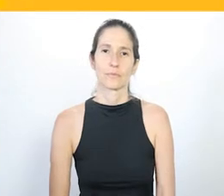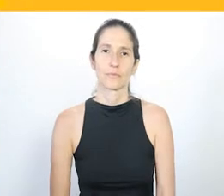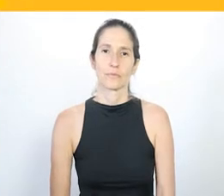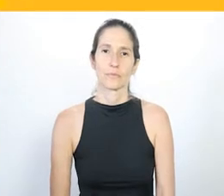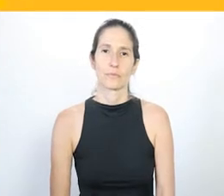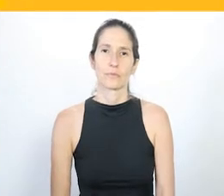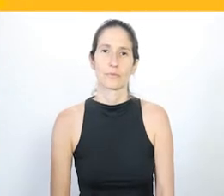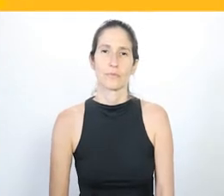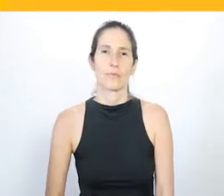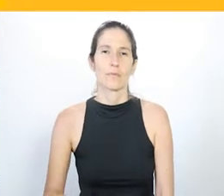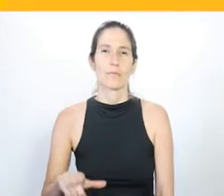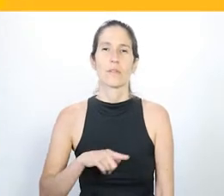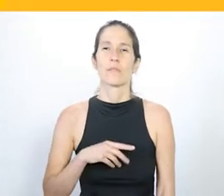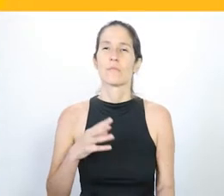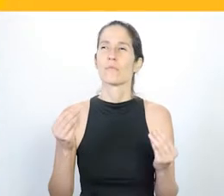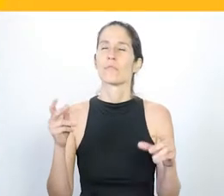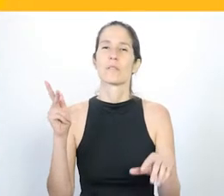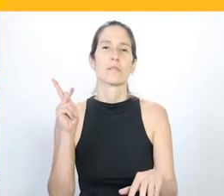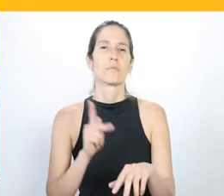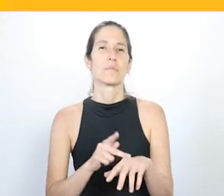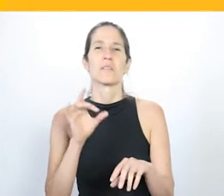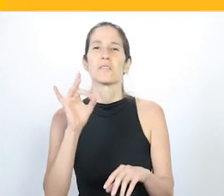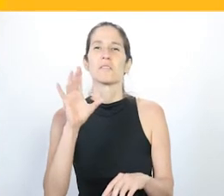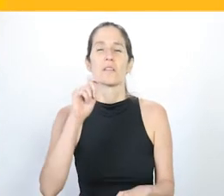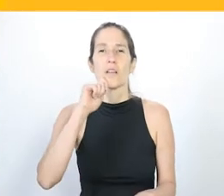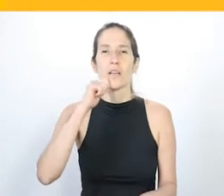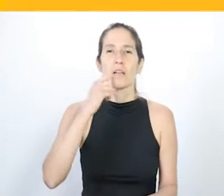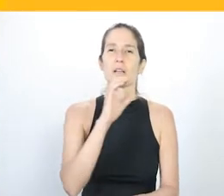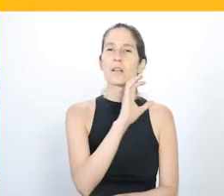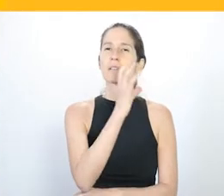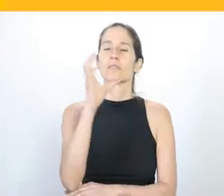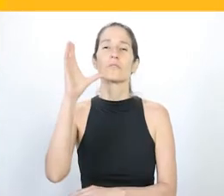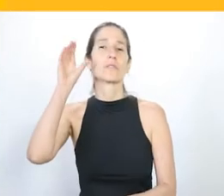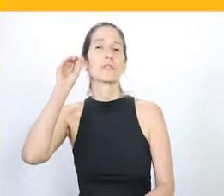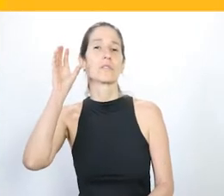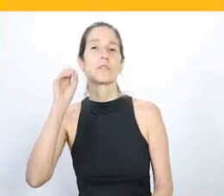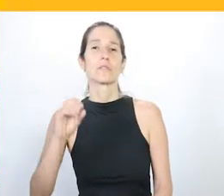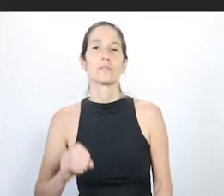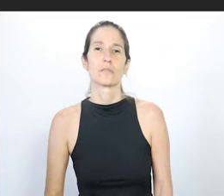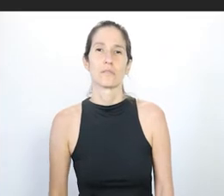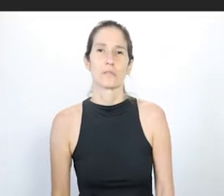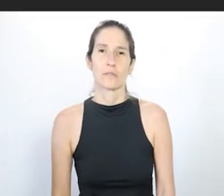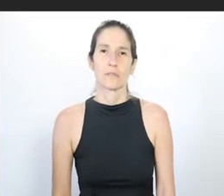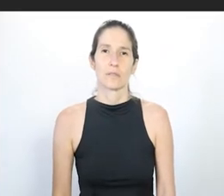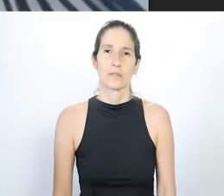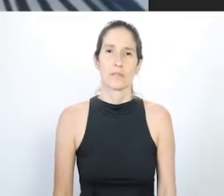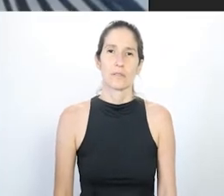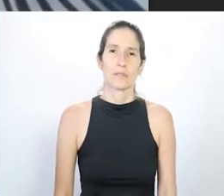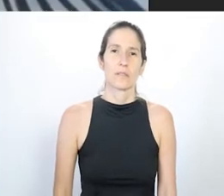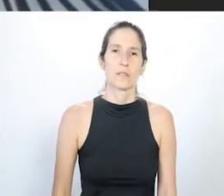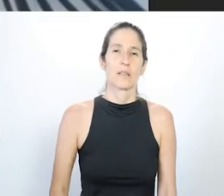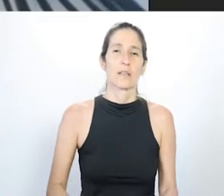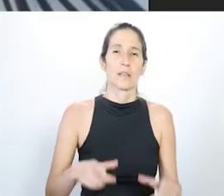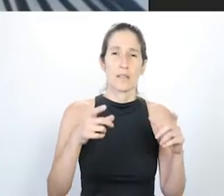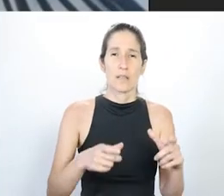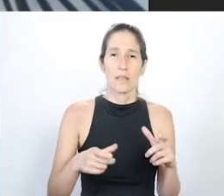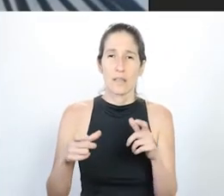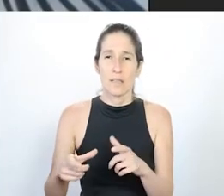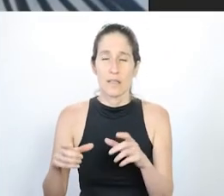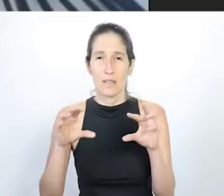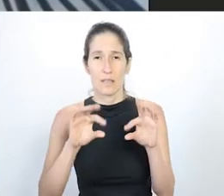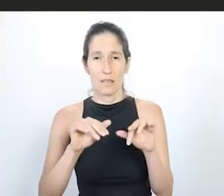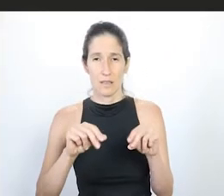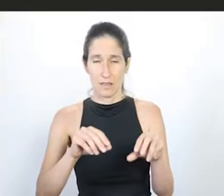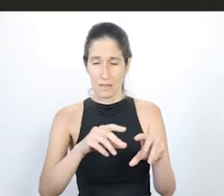pedra, só tem caju e coqueiro, cada sítio daquele tem um dono.